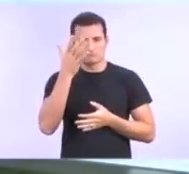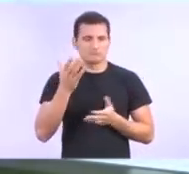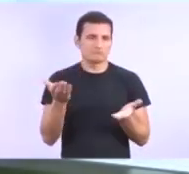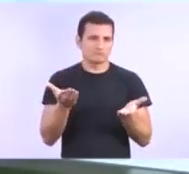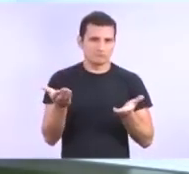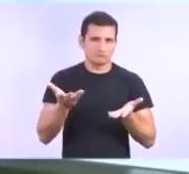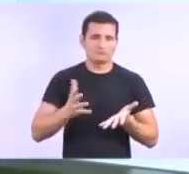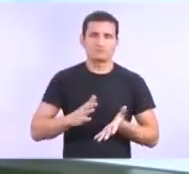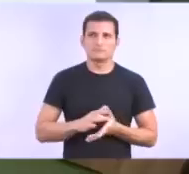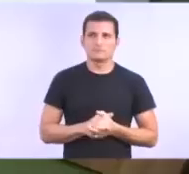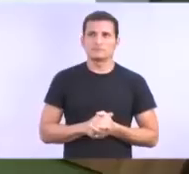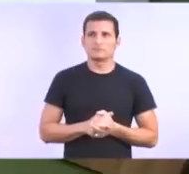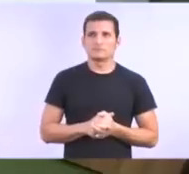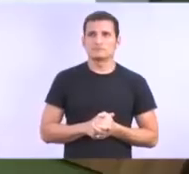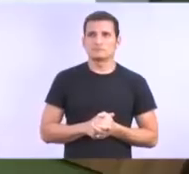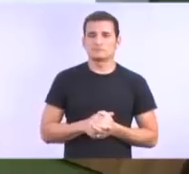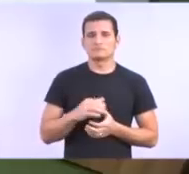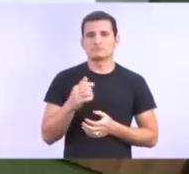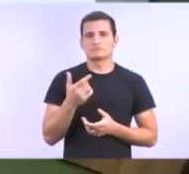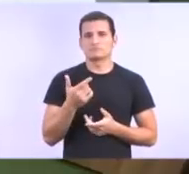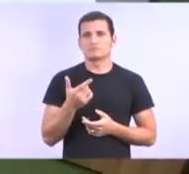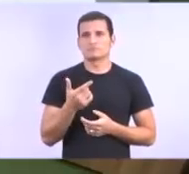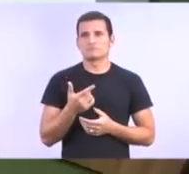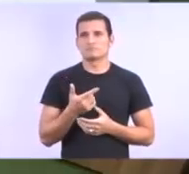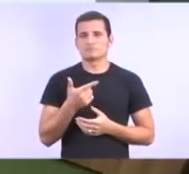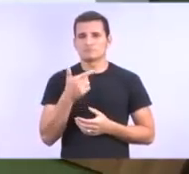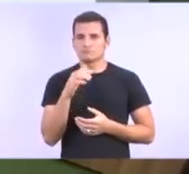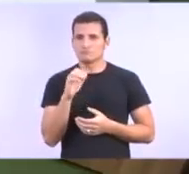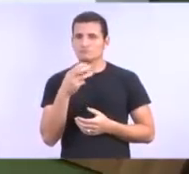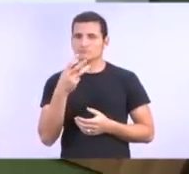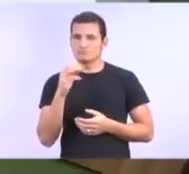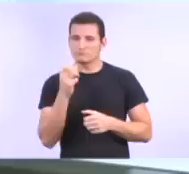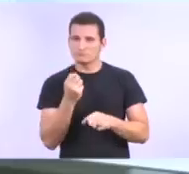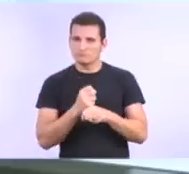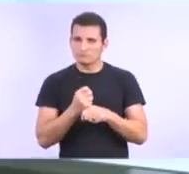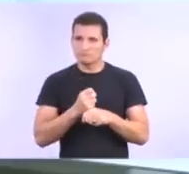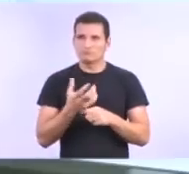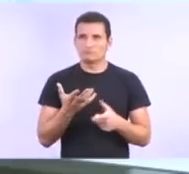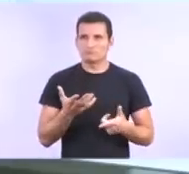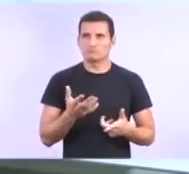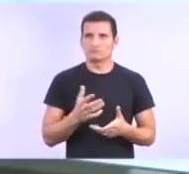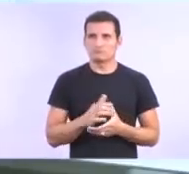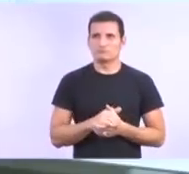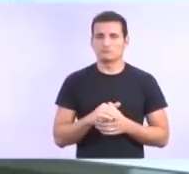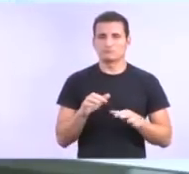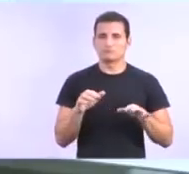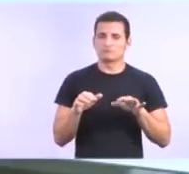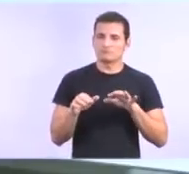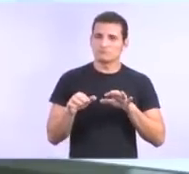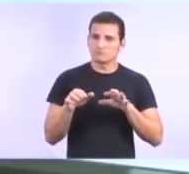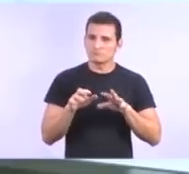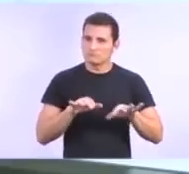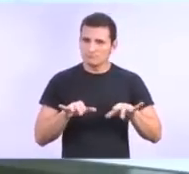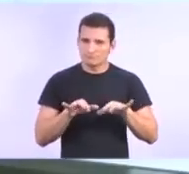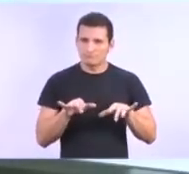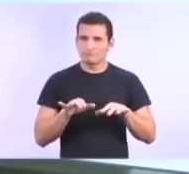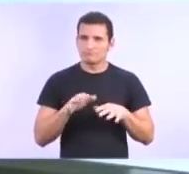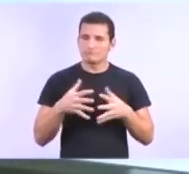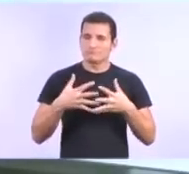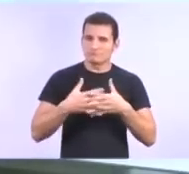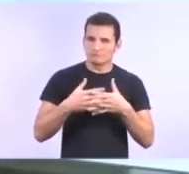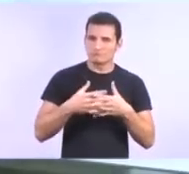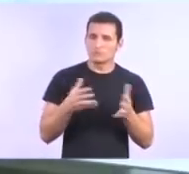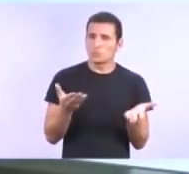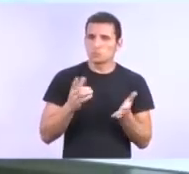né, são uns 20, 30 anos, a gente tinha que ficar escovando o bit, como a gente chama, que era a computação era bem mais complicada. Hoje não, está bem mais acessível,